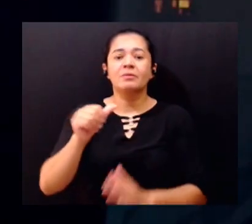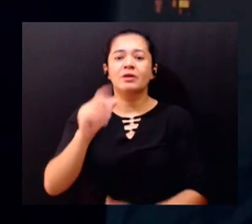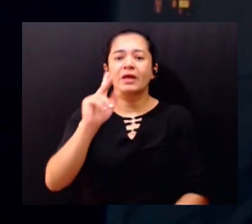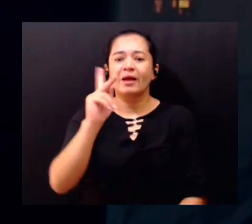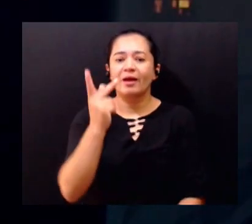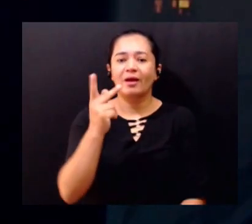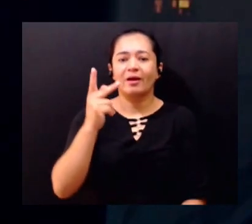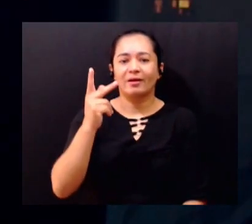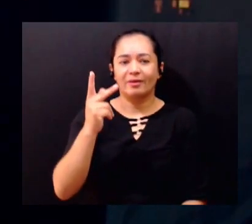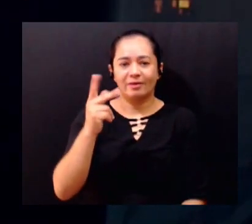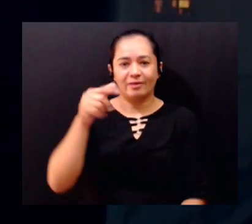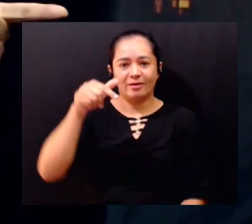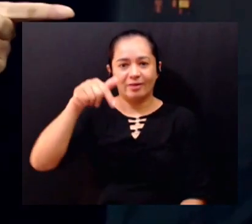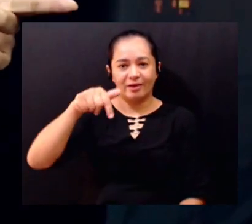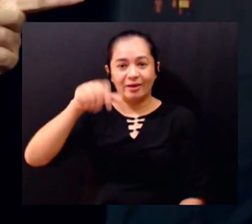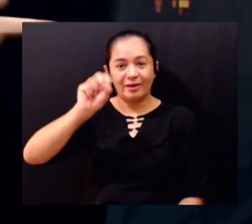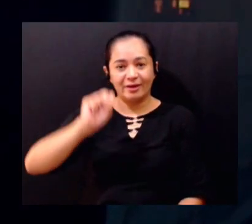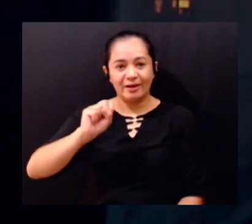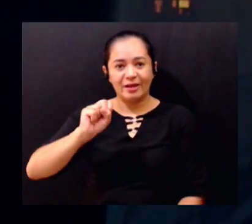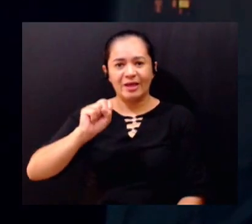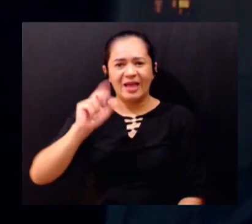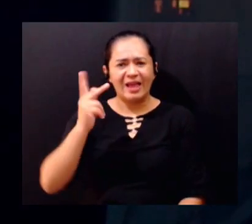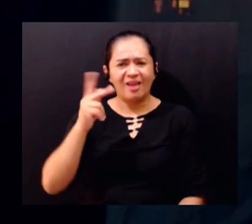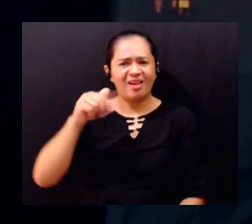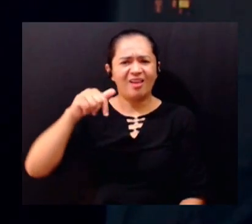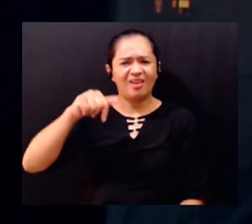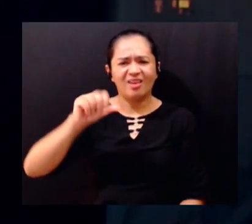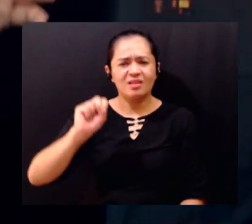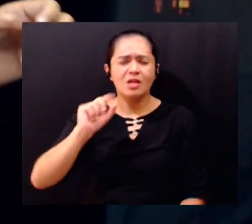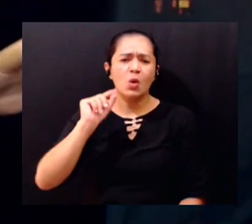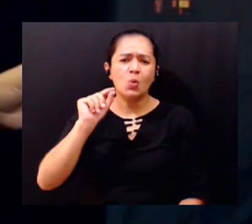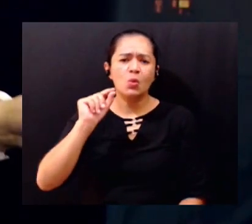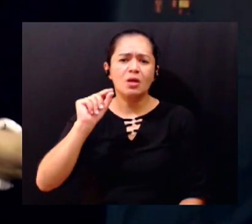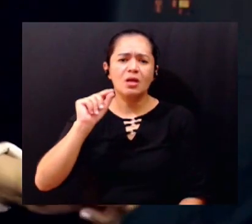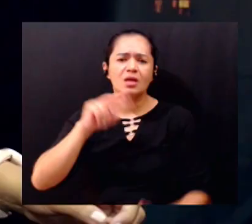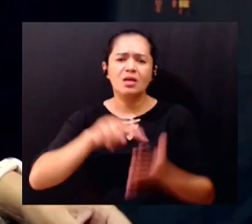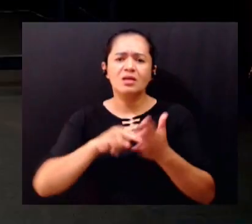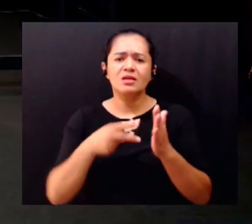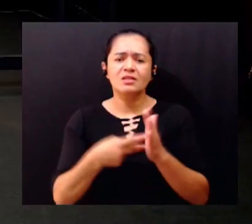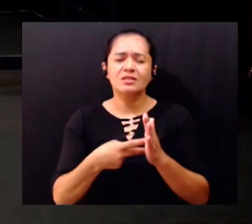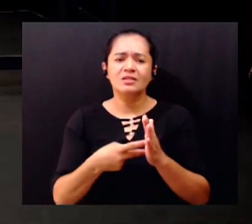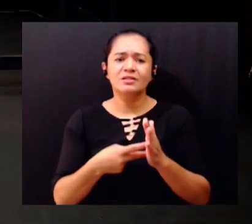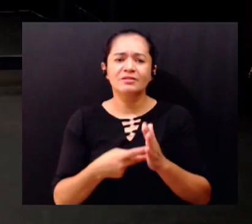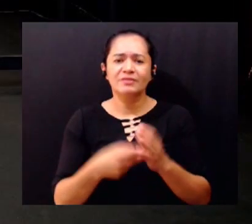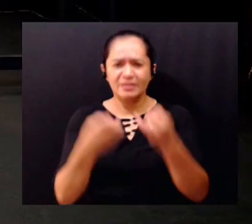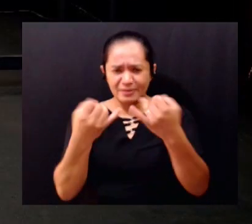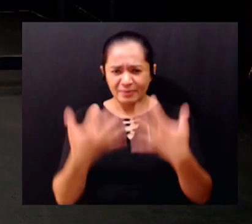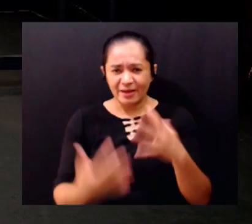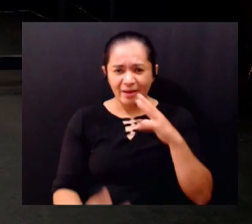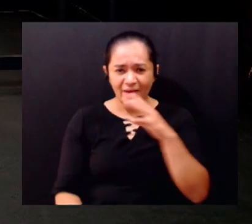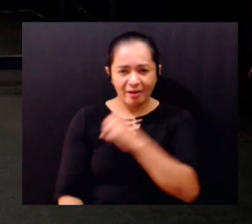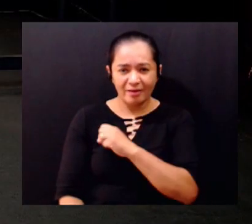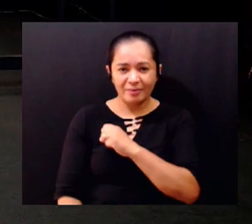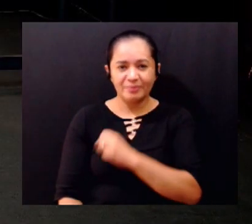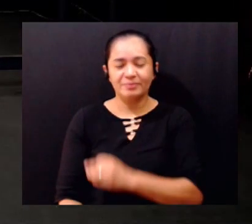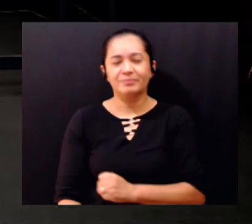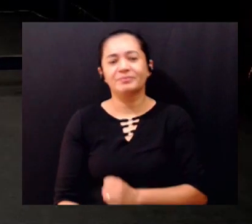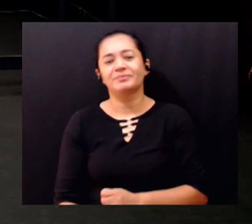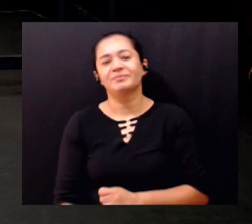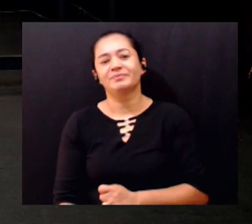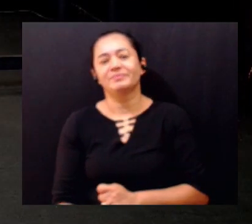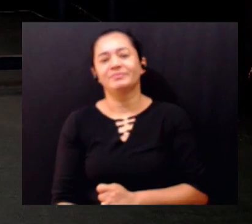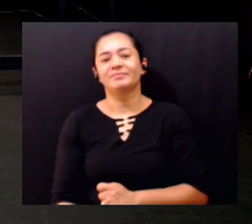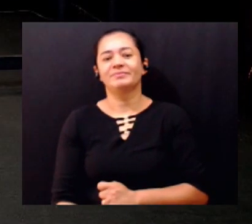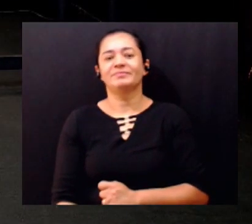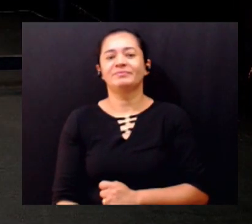ouve a gente, HQs, mas o que é HQs? O que tem a ver com quadrinho? Explica rapidão pra gente. Bom, como o Diego falou, tiras